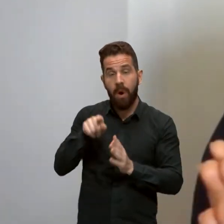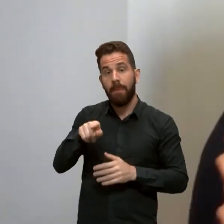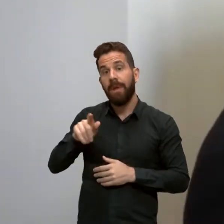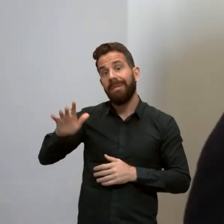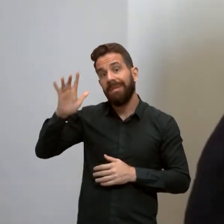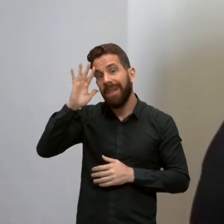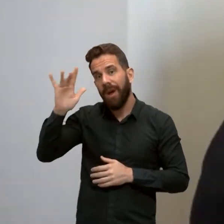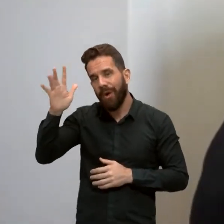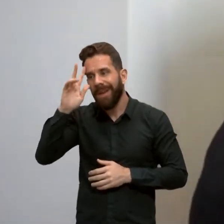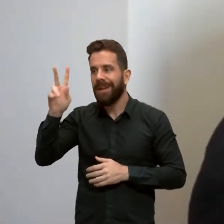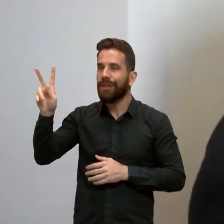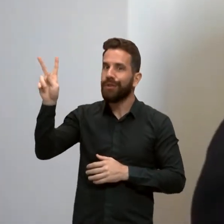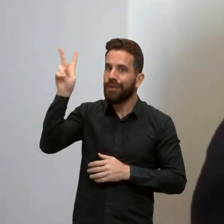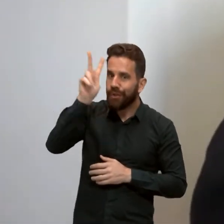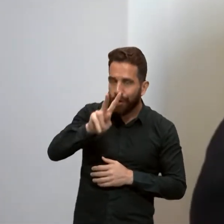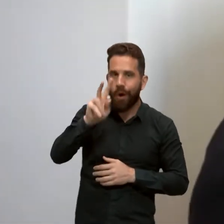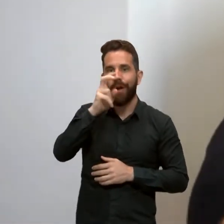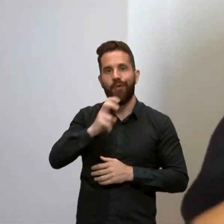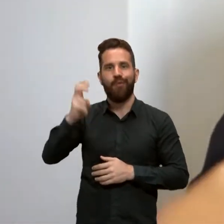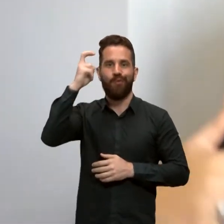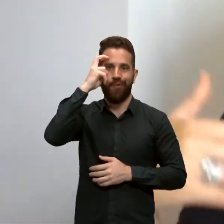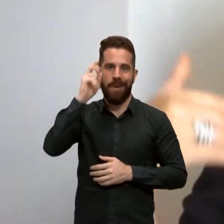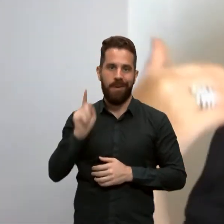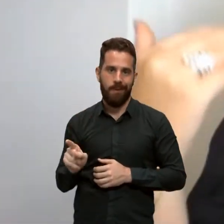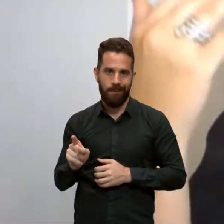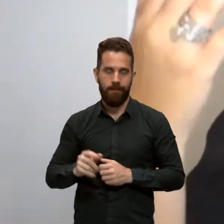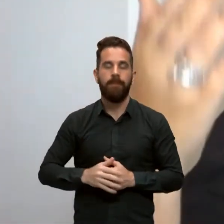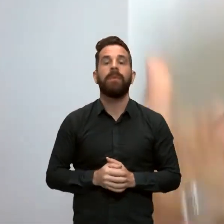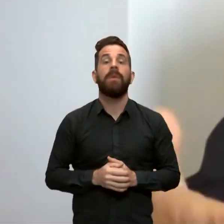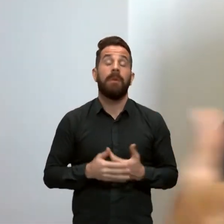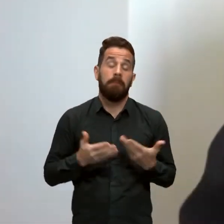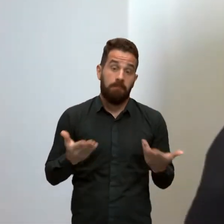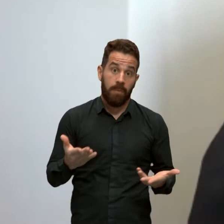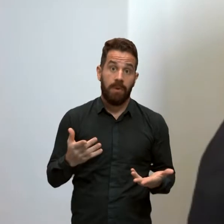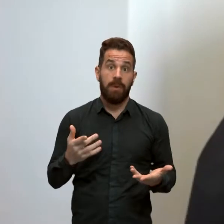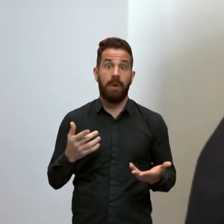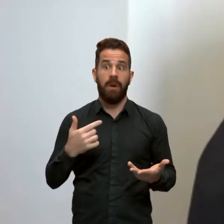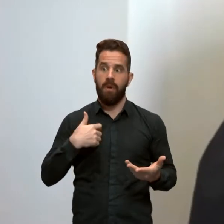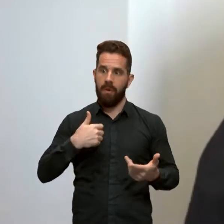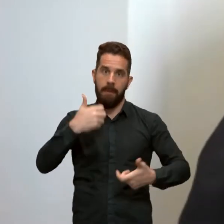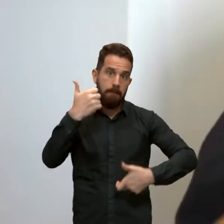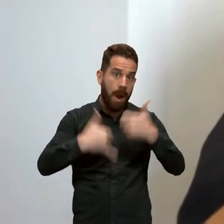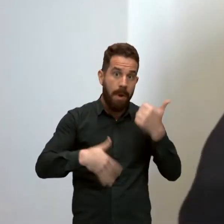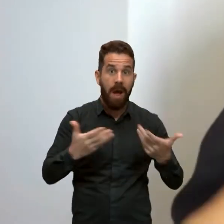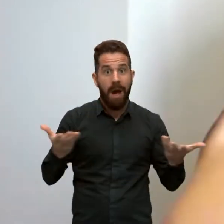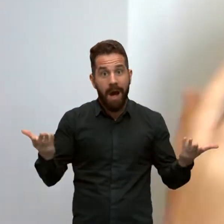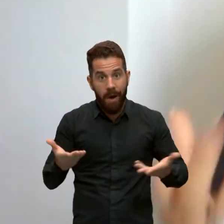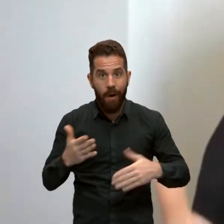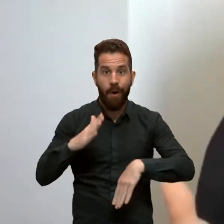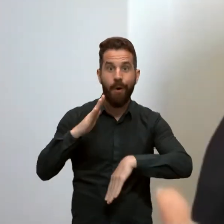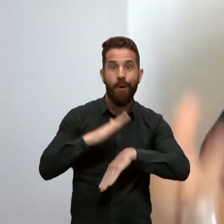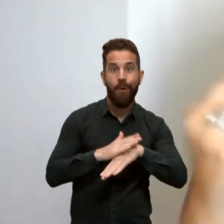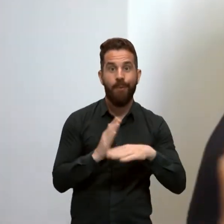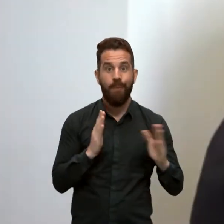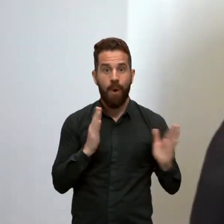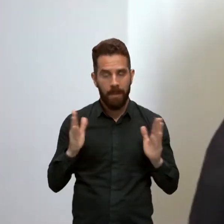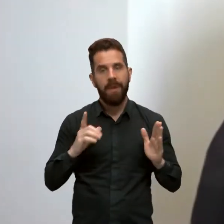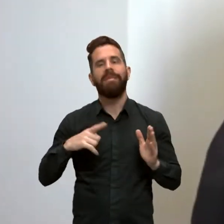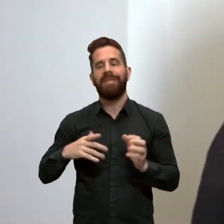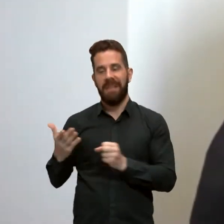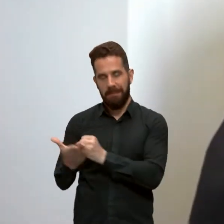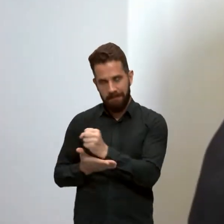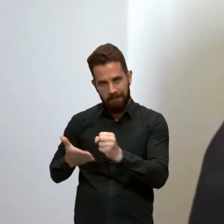histórico-cultural. Portanto, tudo que for por nós dito aqui nesse momento está embasado por